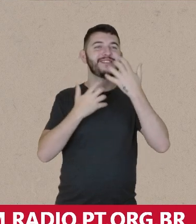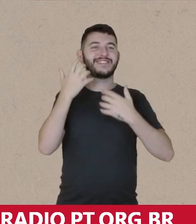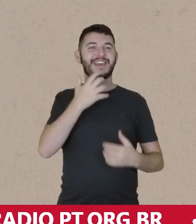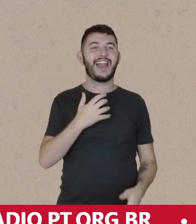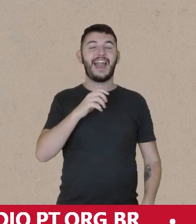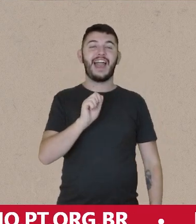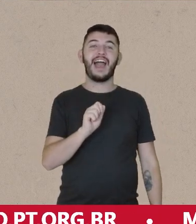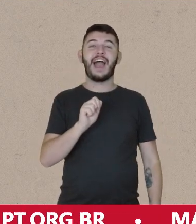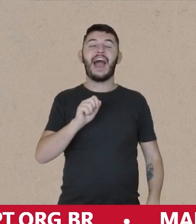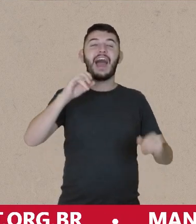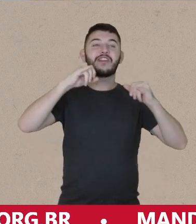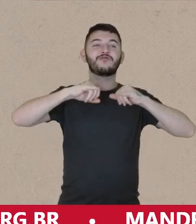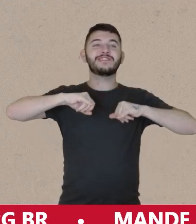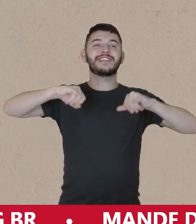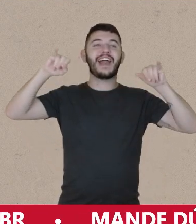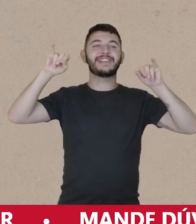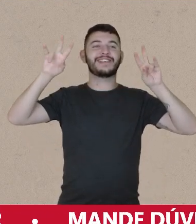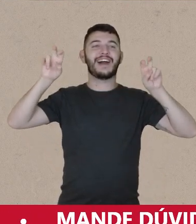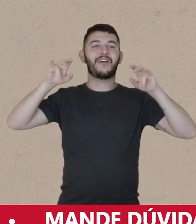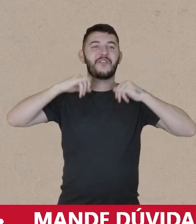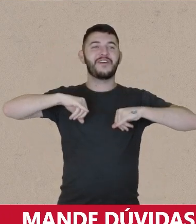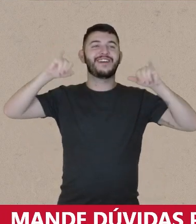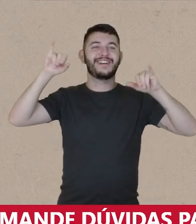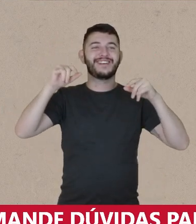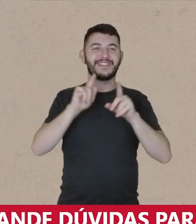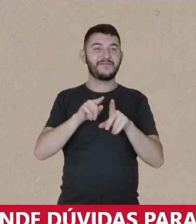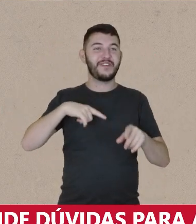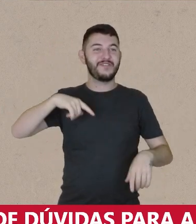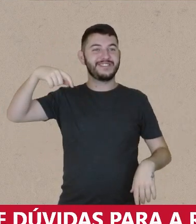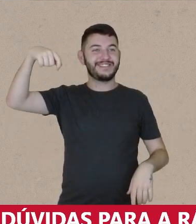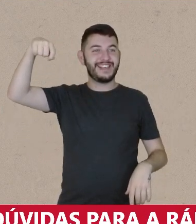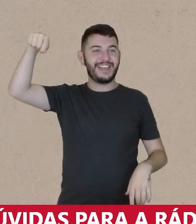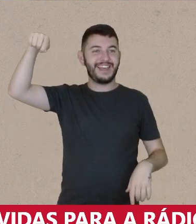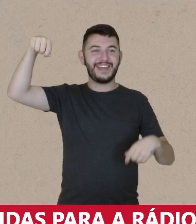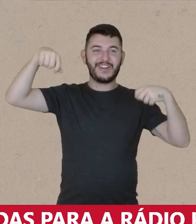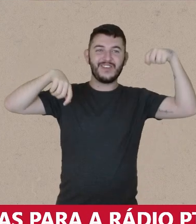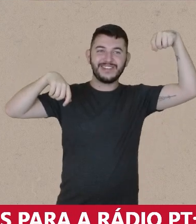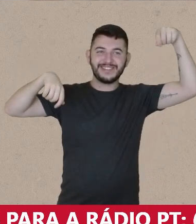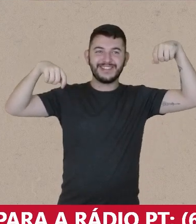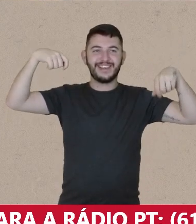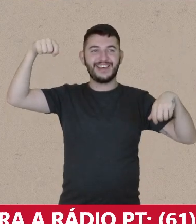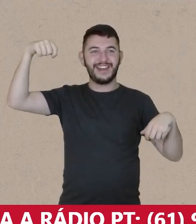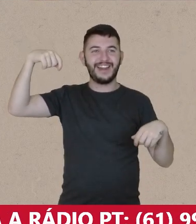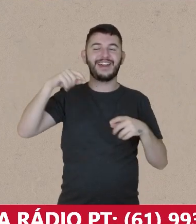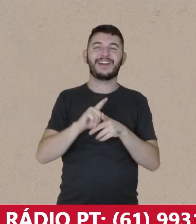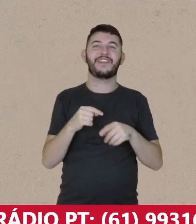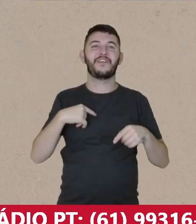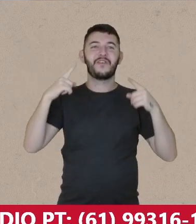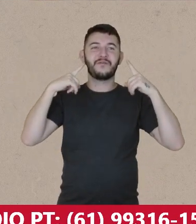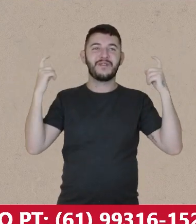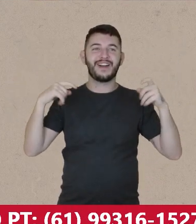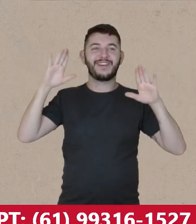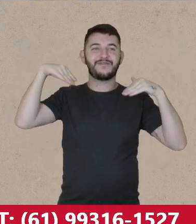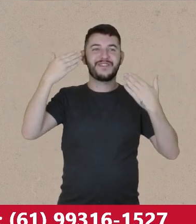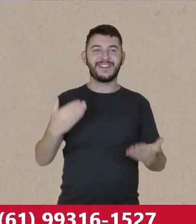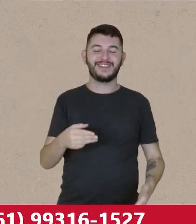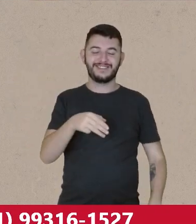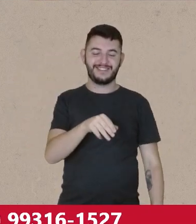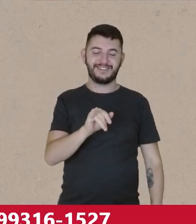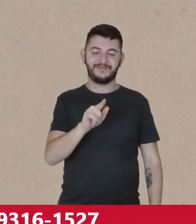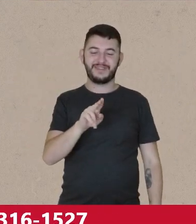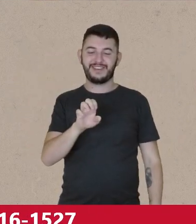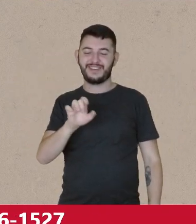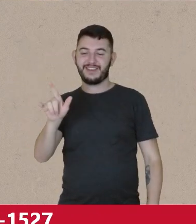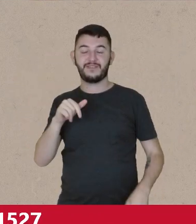sinos badalarem com o sinal desse encontro histórico, em homenagem a Miguel Arraes. A gente tem aqui o público participando